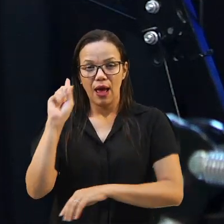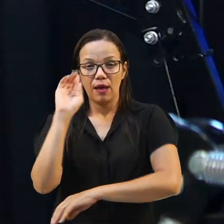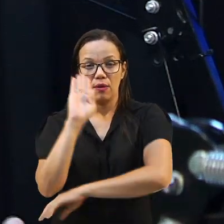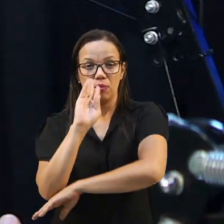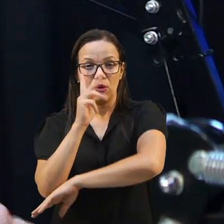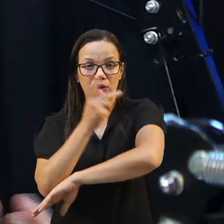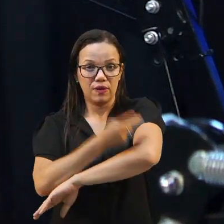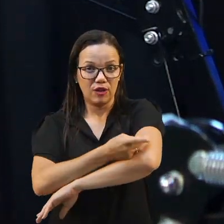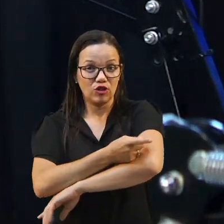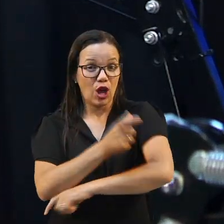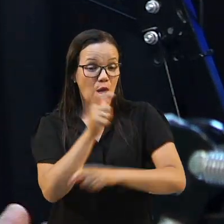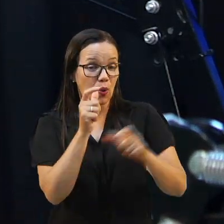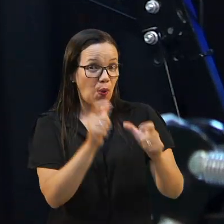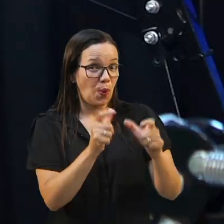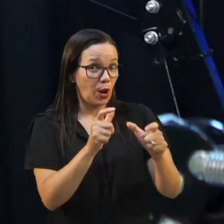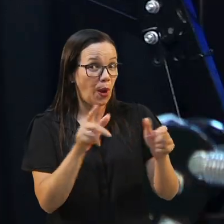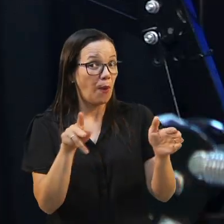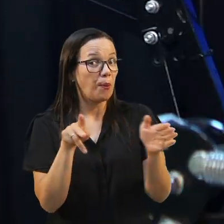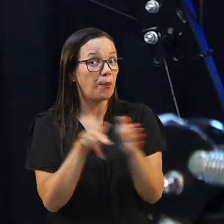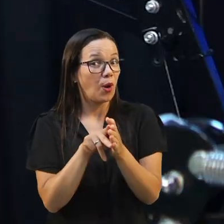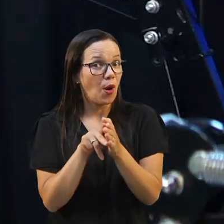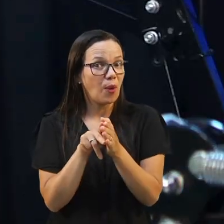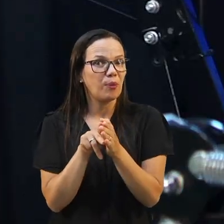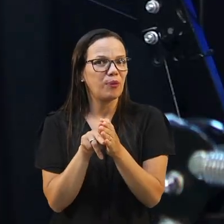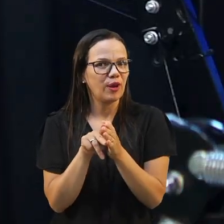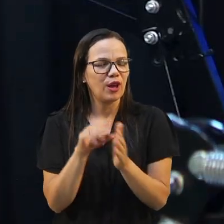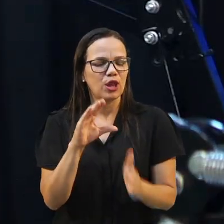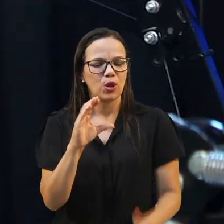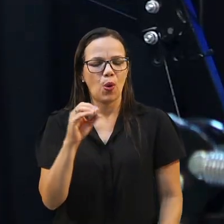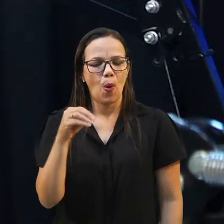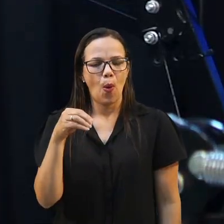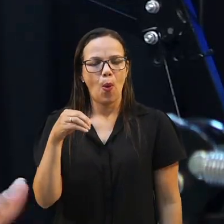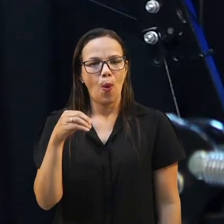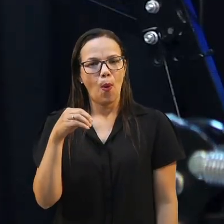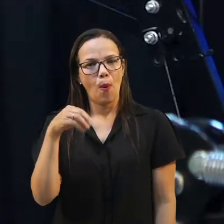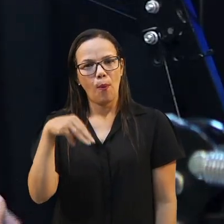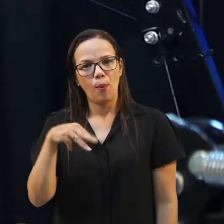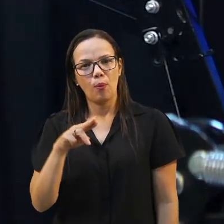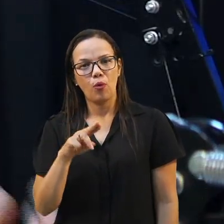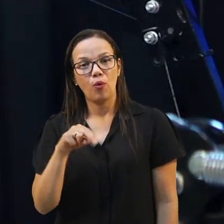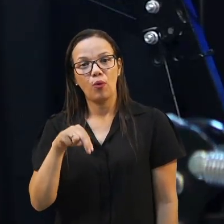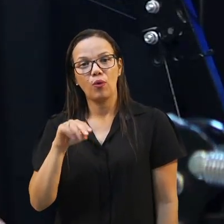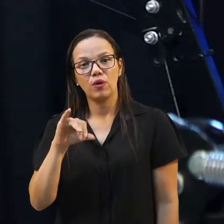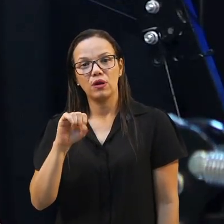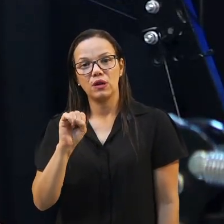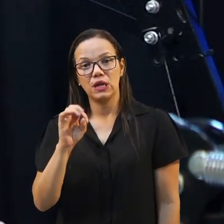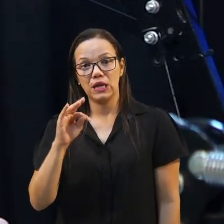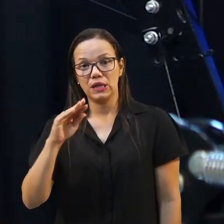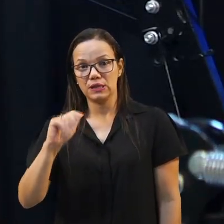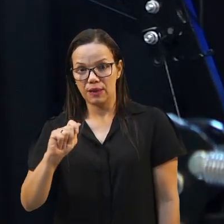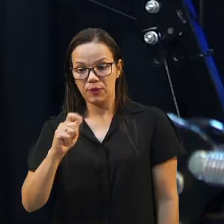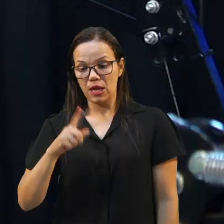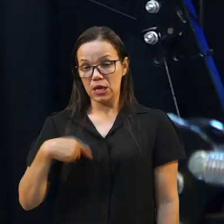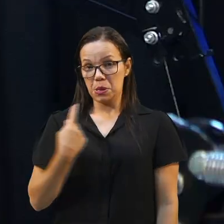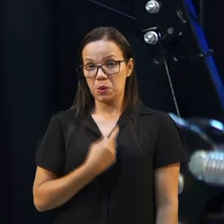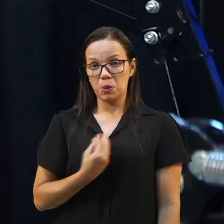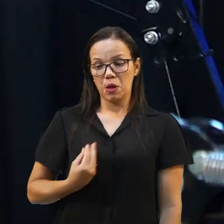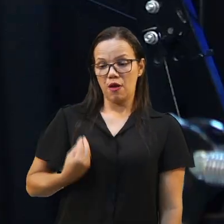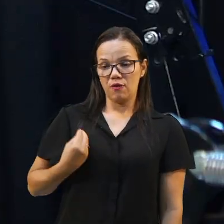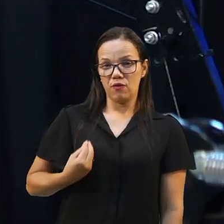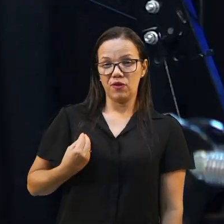uma célula... Uma célula... Comunista. Né? E aí a nossa vida